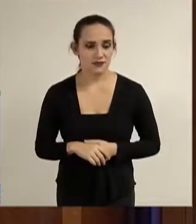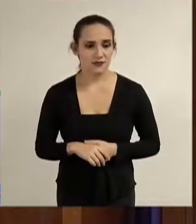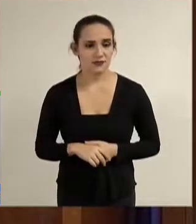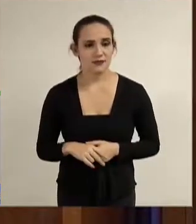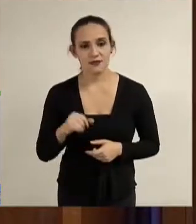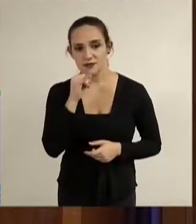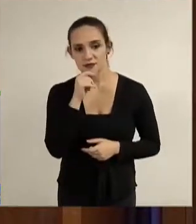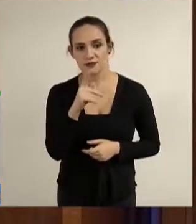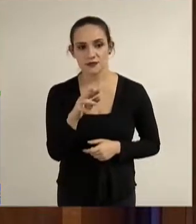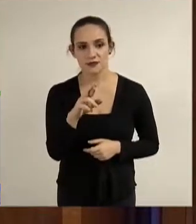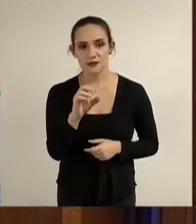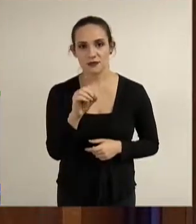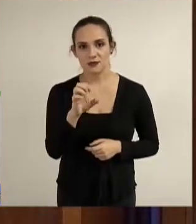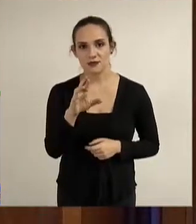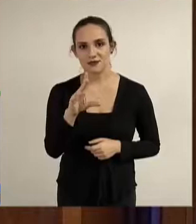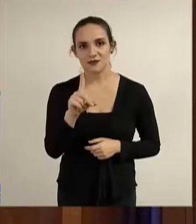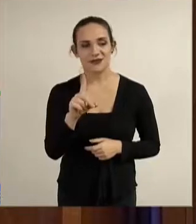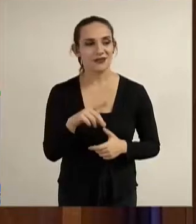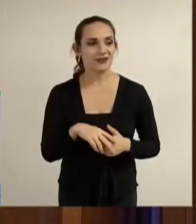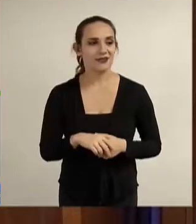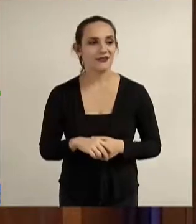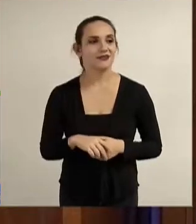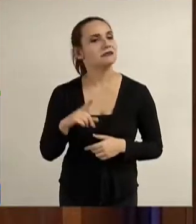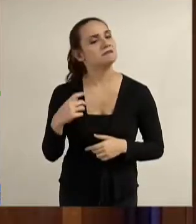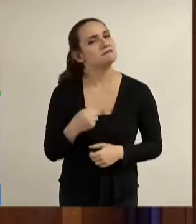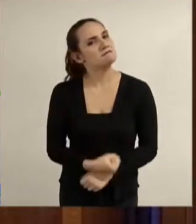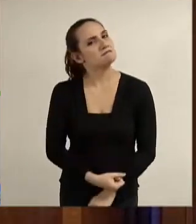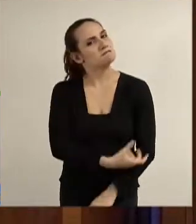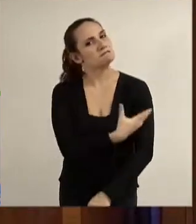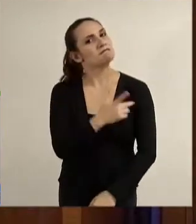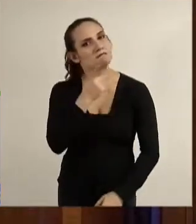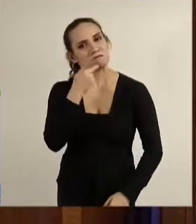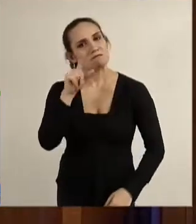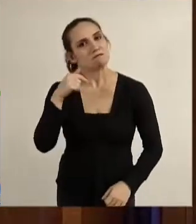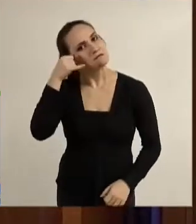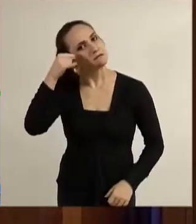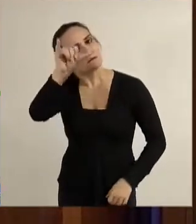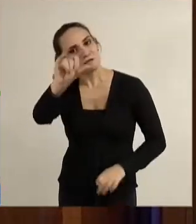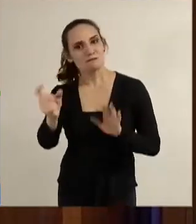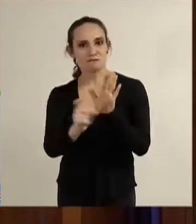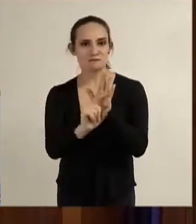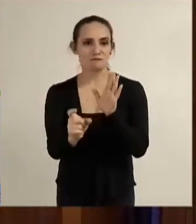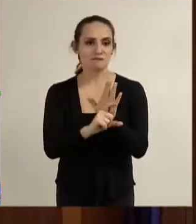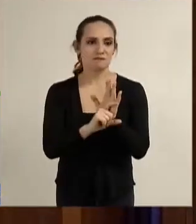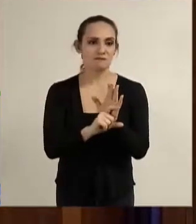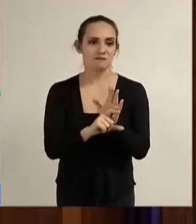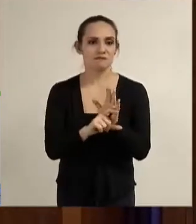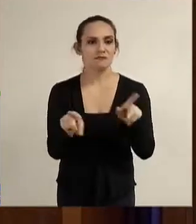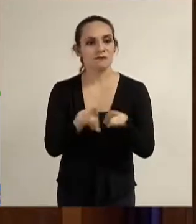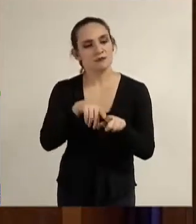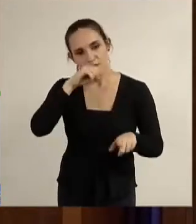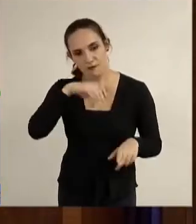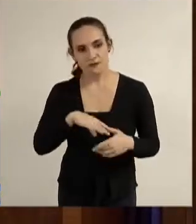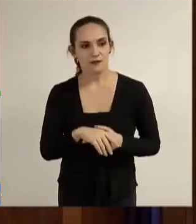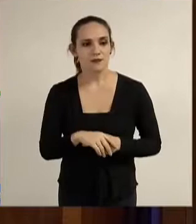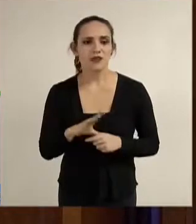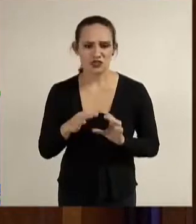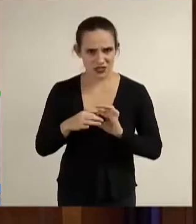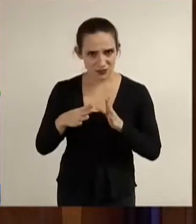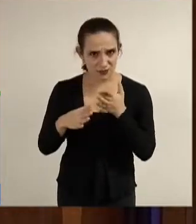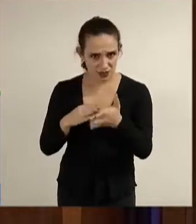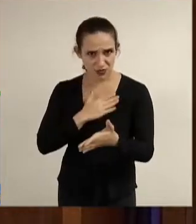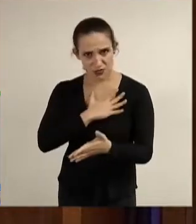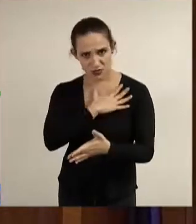igual o PROERD, que é um projeto que emociona todos nós, que fala não somente de prevenção, a questão das drogas, da violência, já considerei a parte da